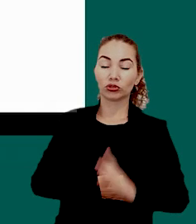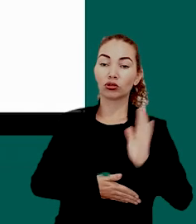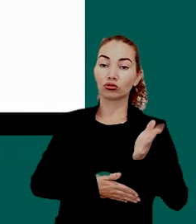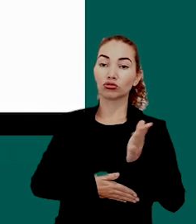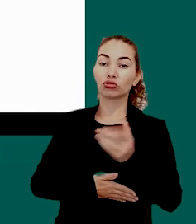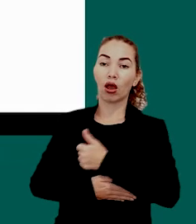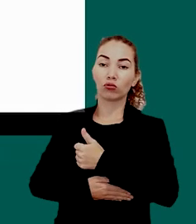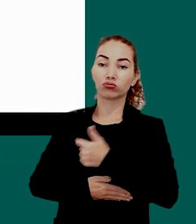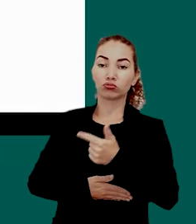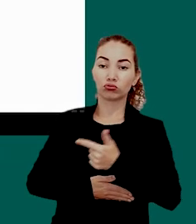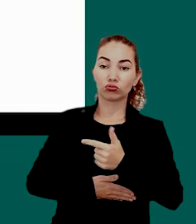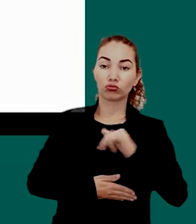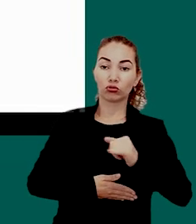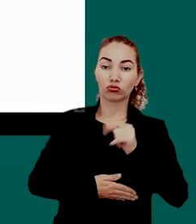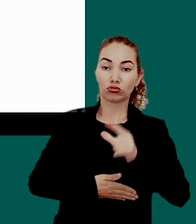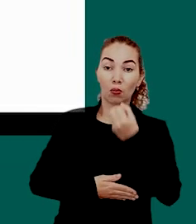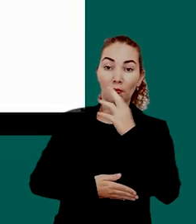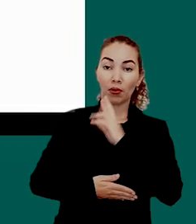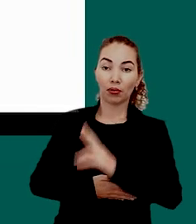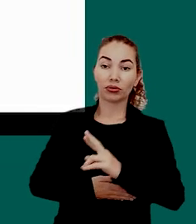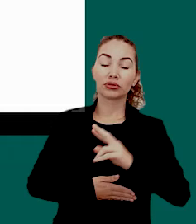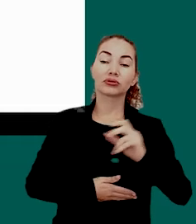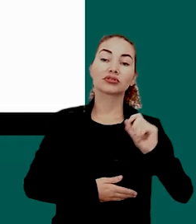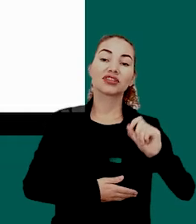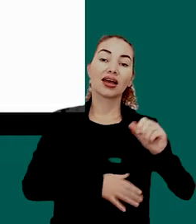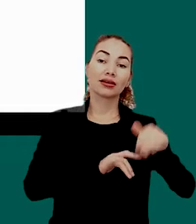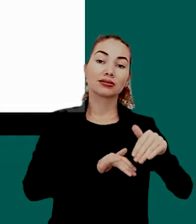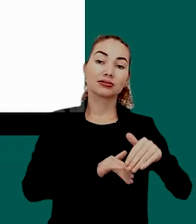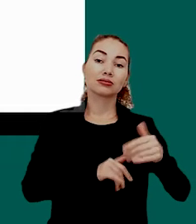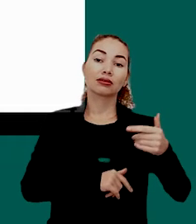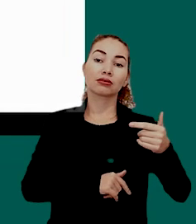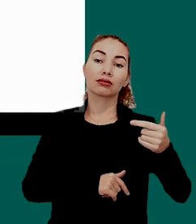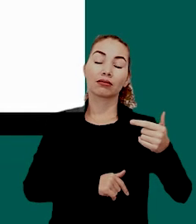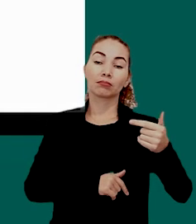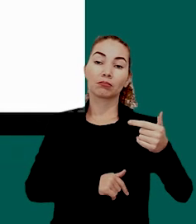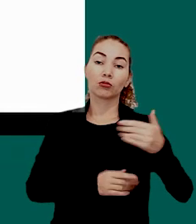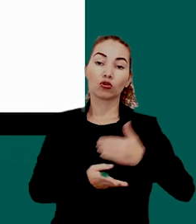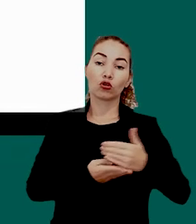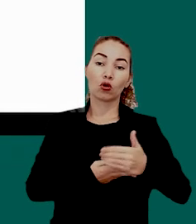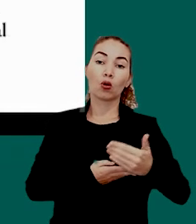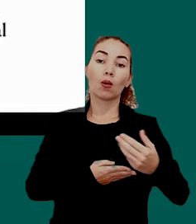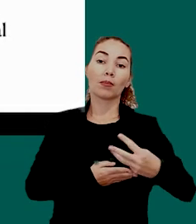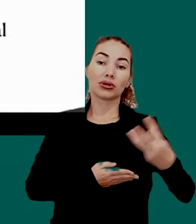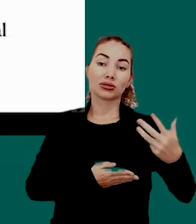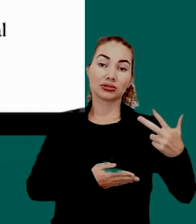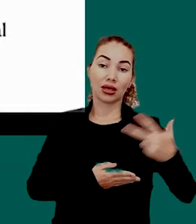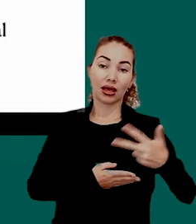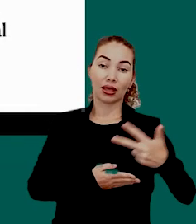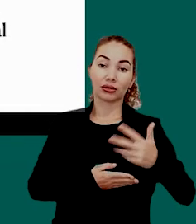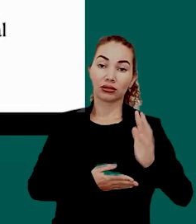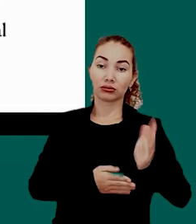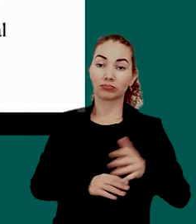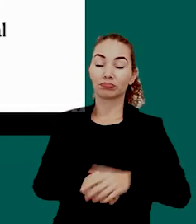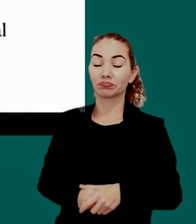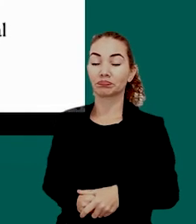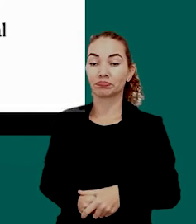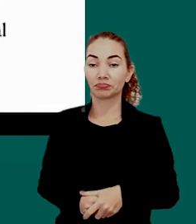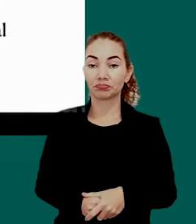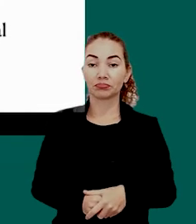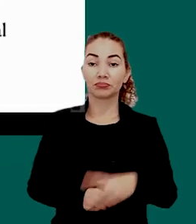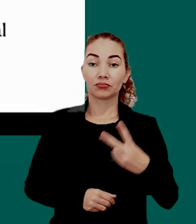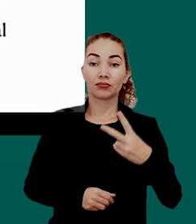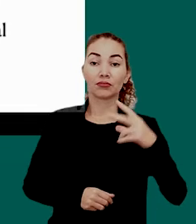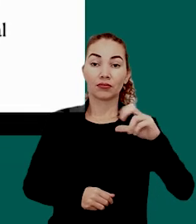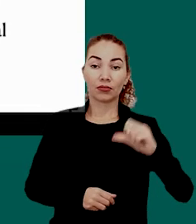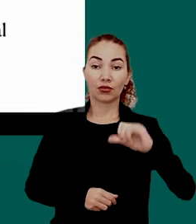2 em julho, com bons resultados, e fase 2 em setembro, né, que fase 3, desculpa, em setembro, que já foi encerrada. Tá? Em 29